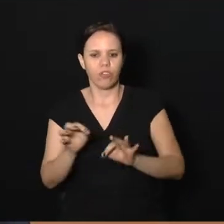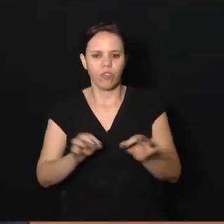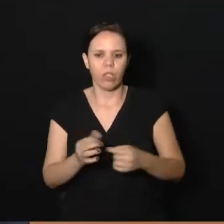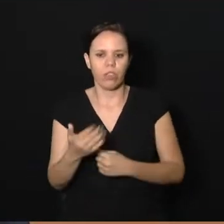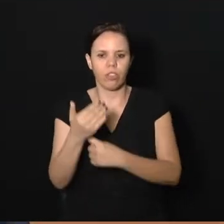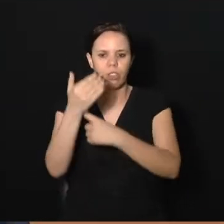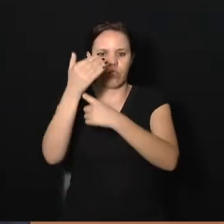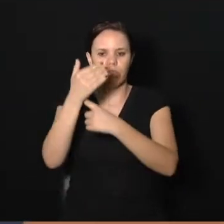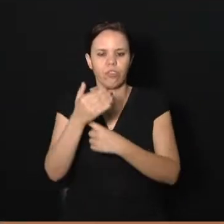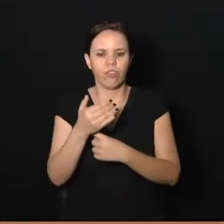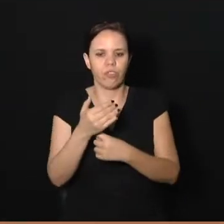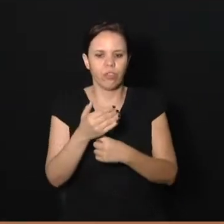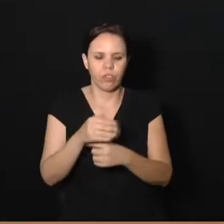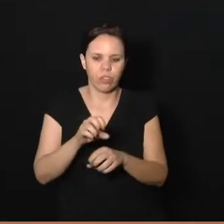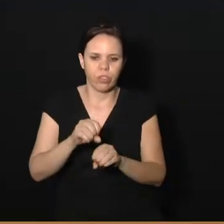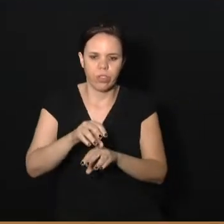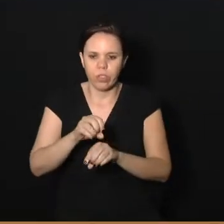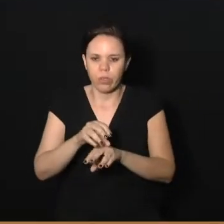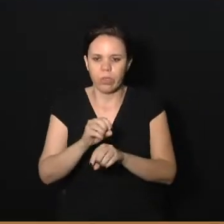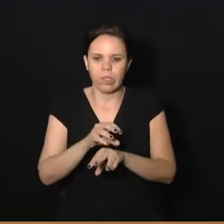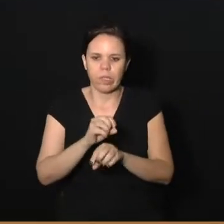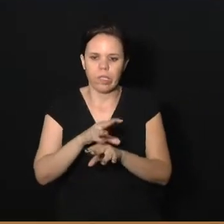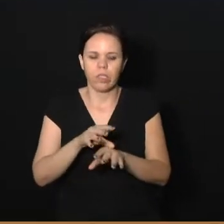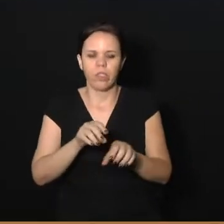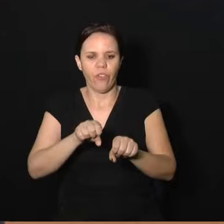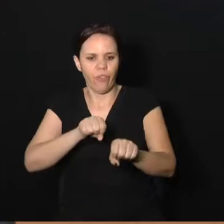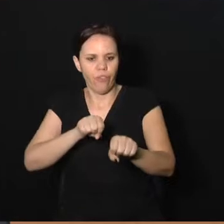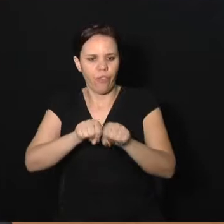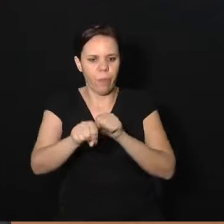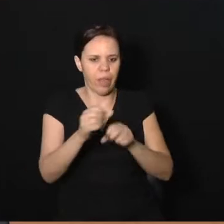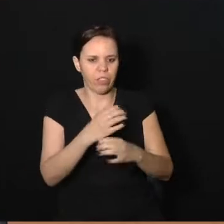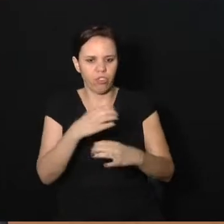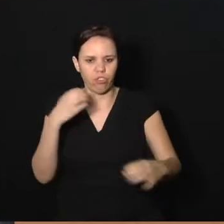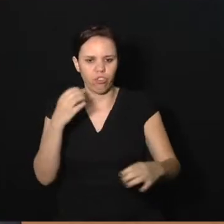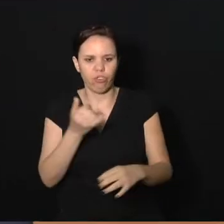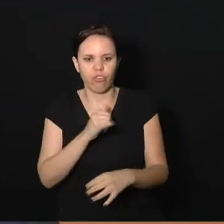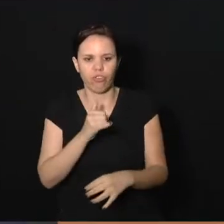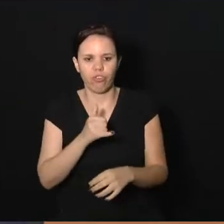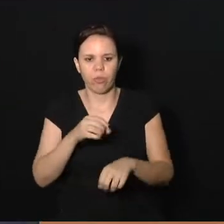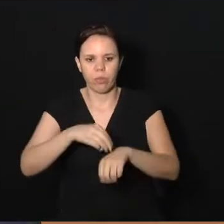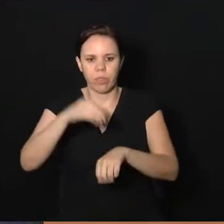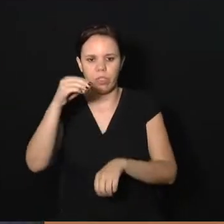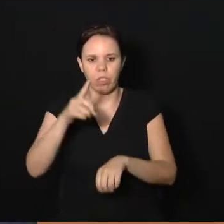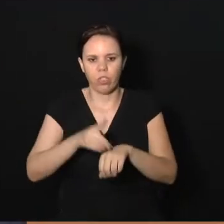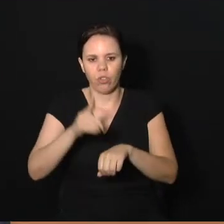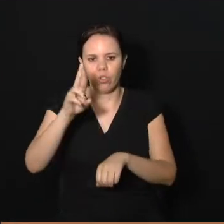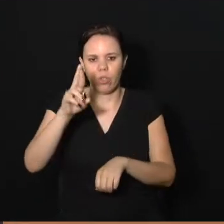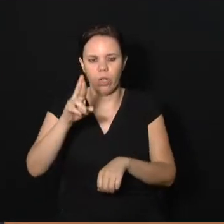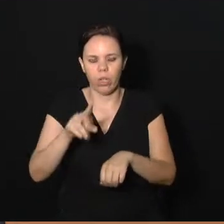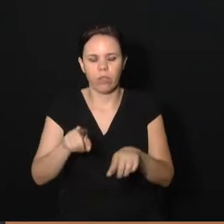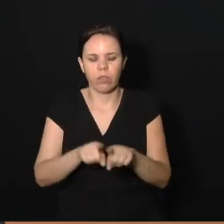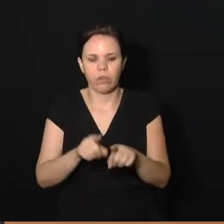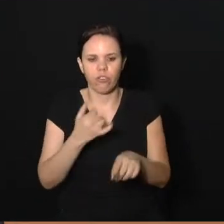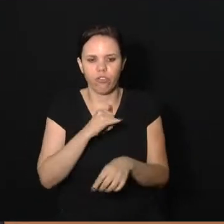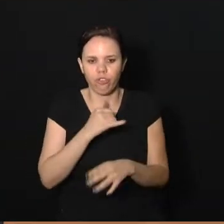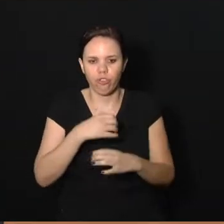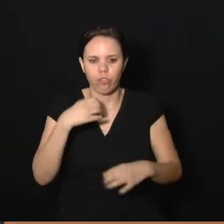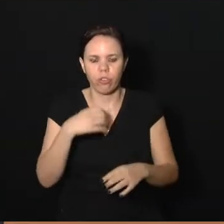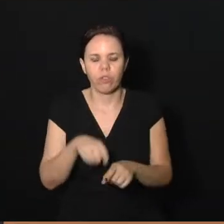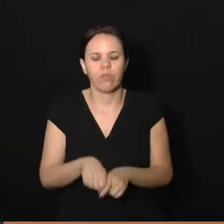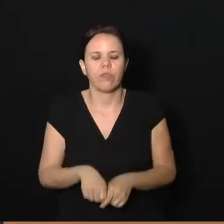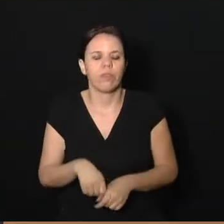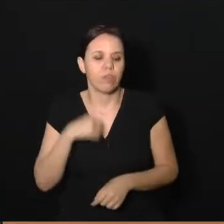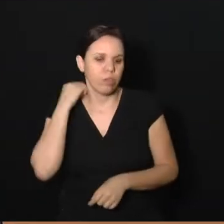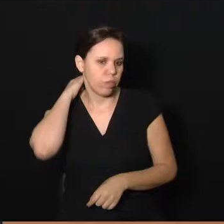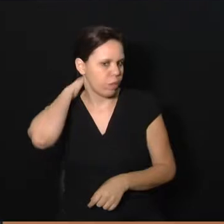e em escolas públicas. Também é formada em engenharia elétrica, com mestrado e doutorado em engenharia elétrica e